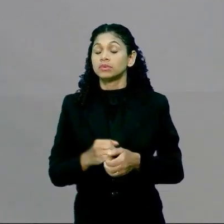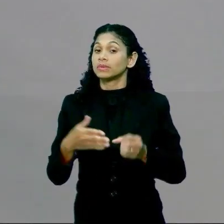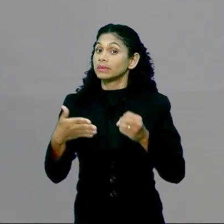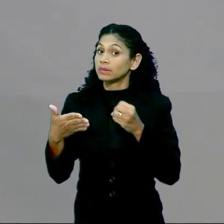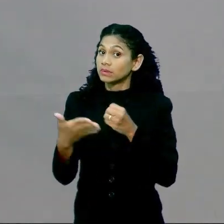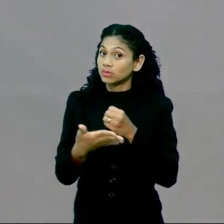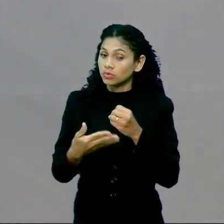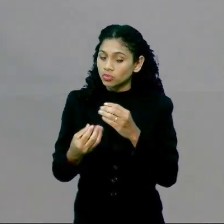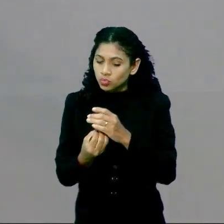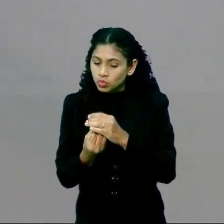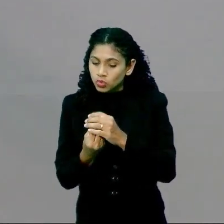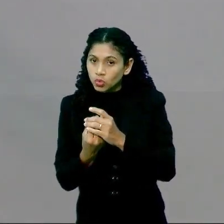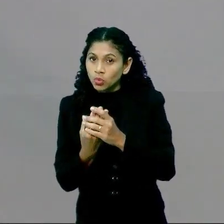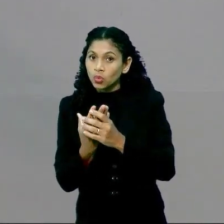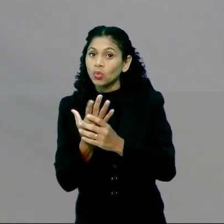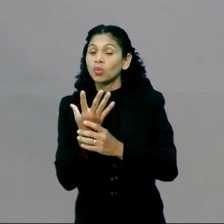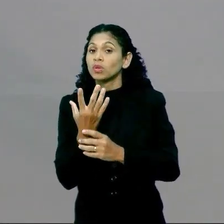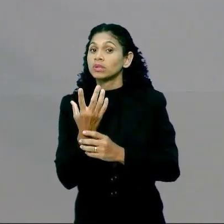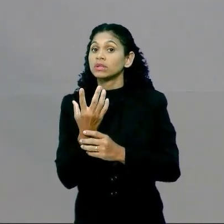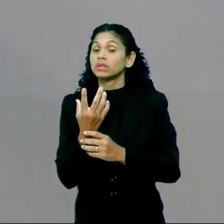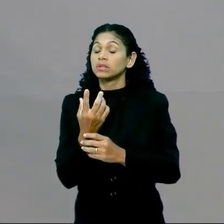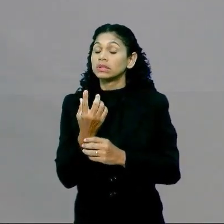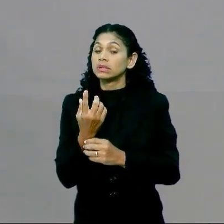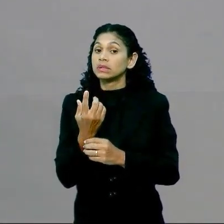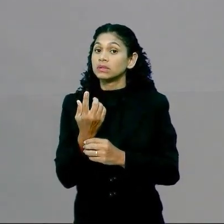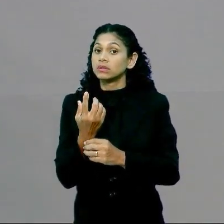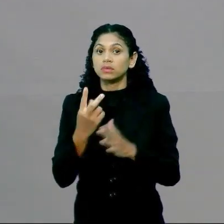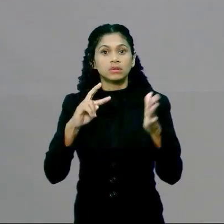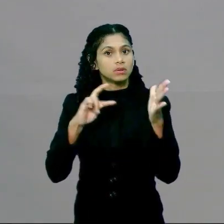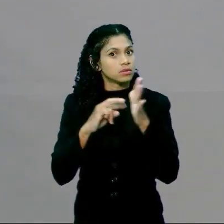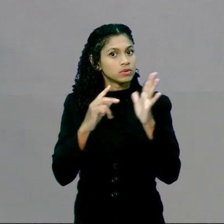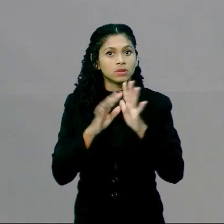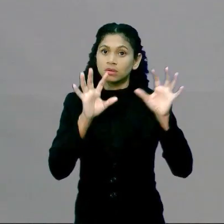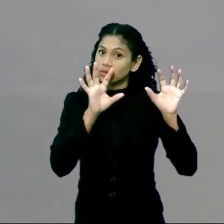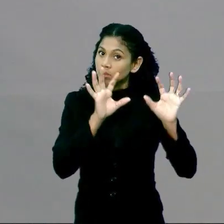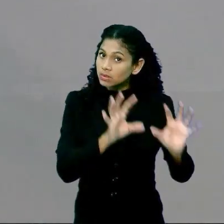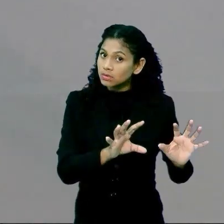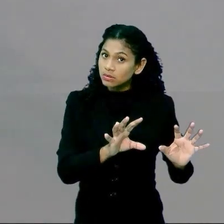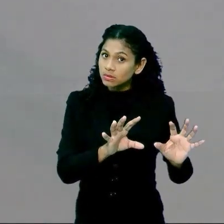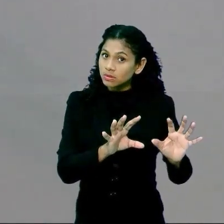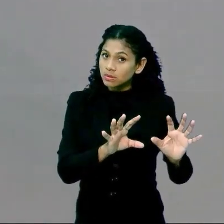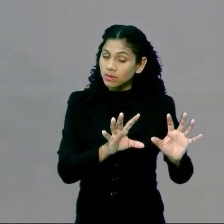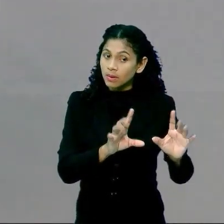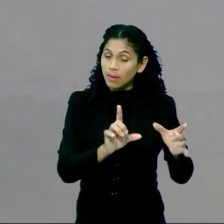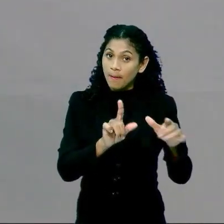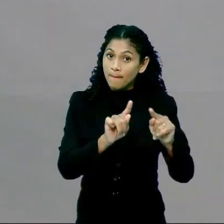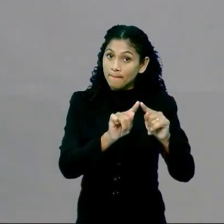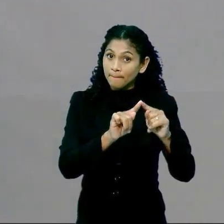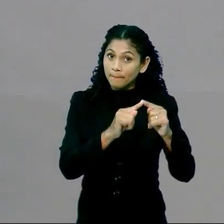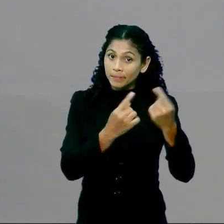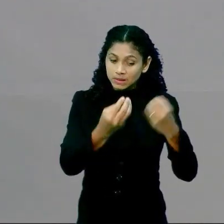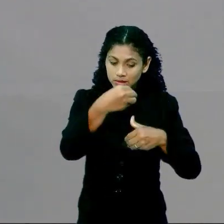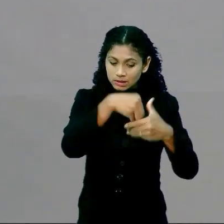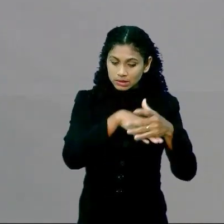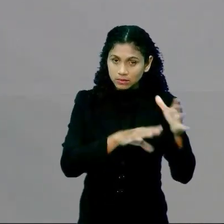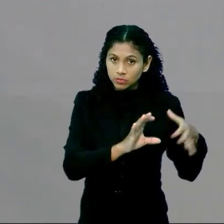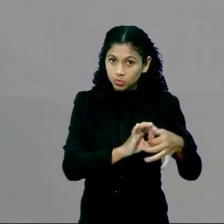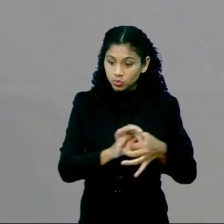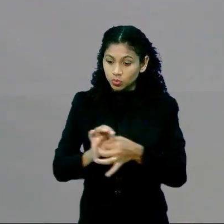significa aquilo, mas dentro de tal contexto ela vai significar, tá? Então, é uma relação insignificante e